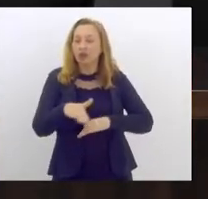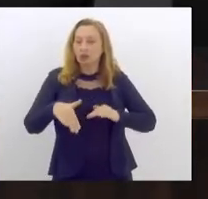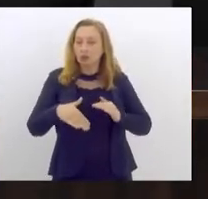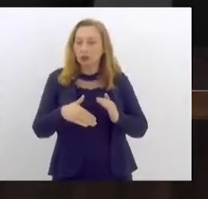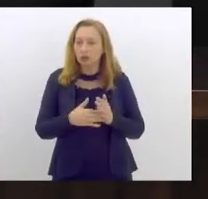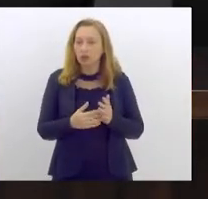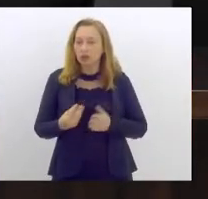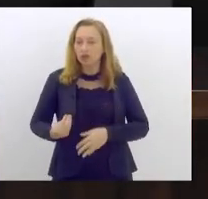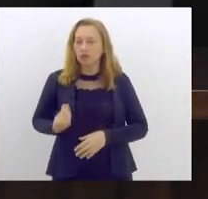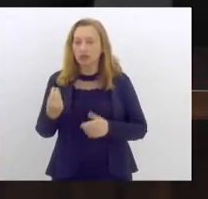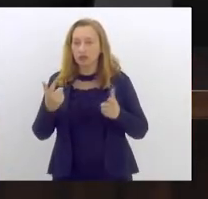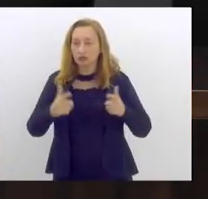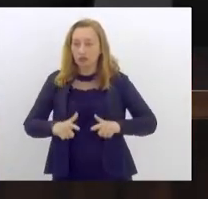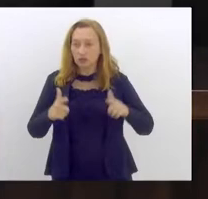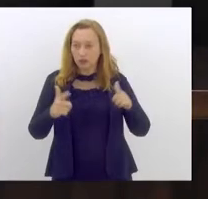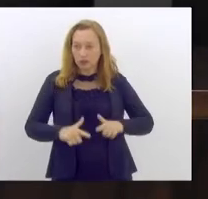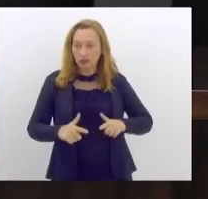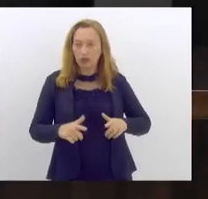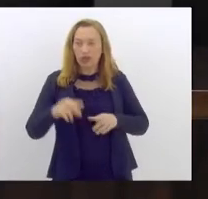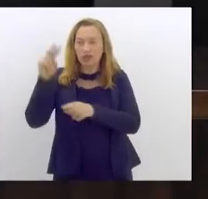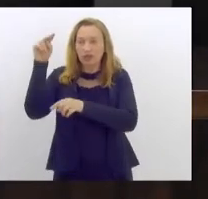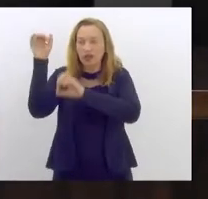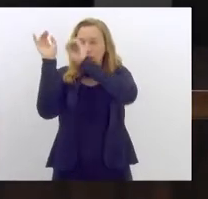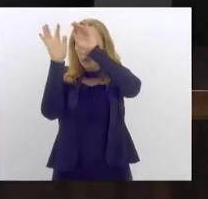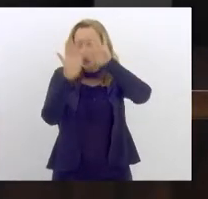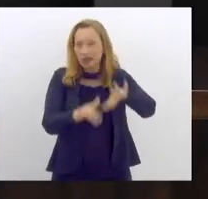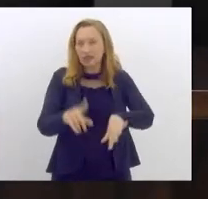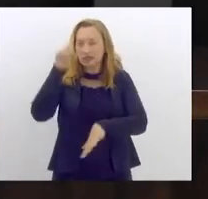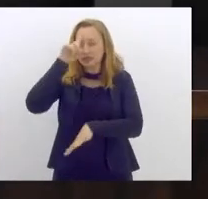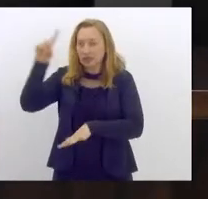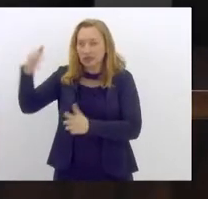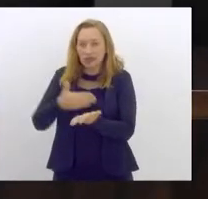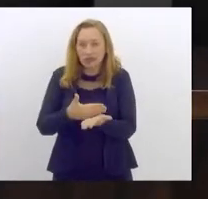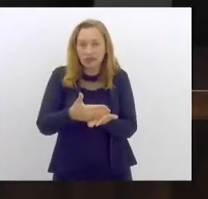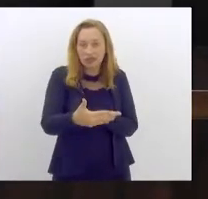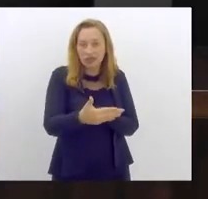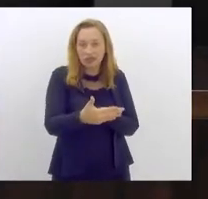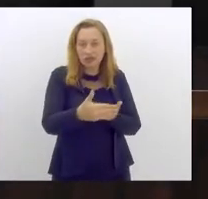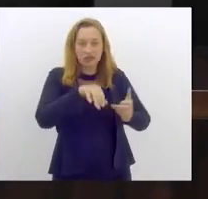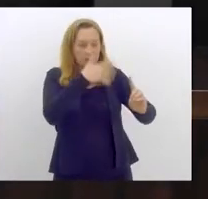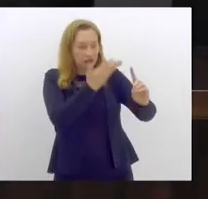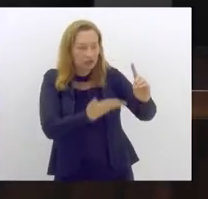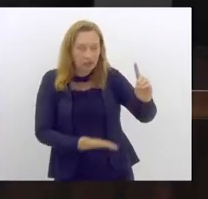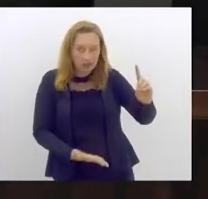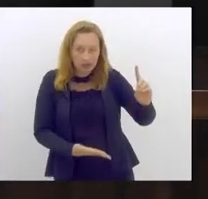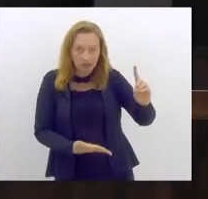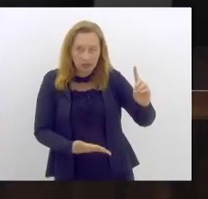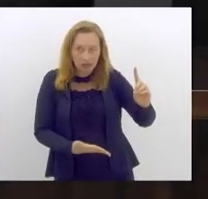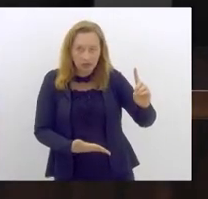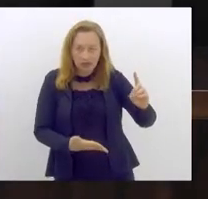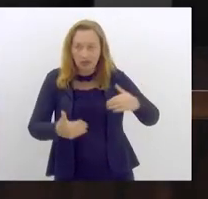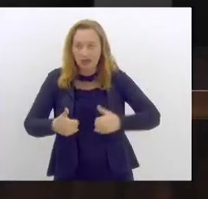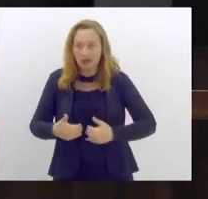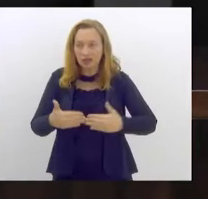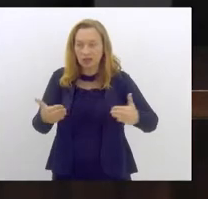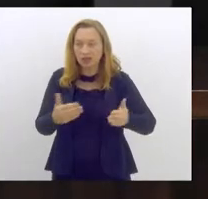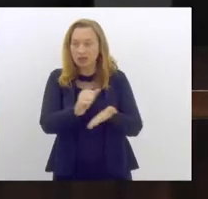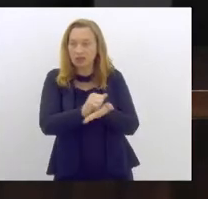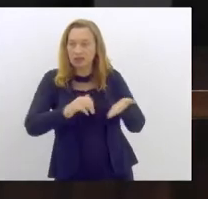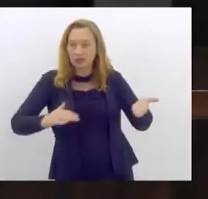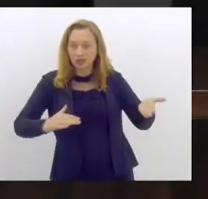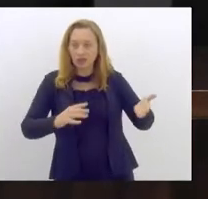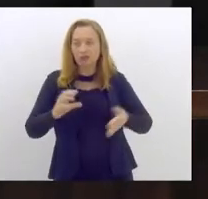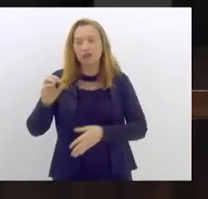senhores sob a proteção de Deus eu declaro aberta a sessão solene de abertura das atividades